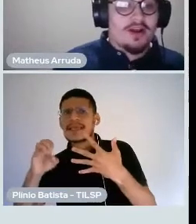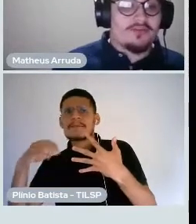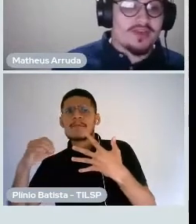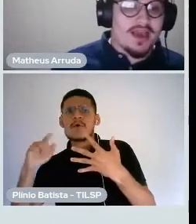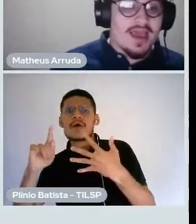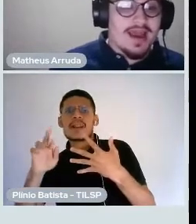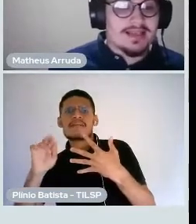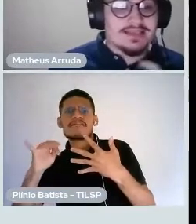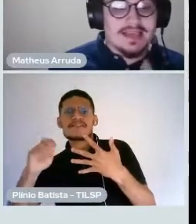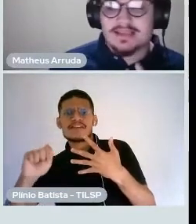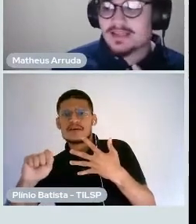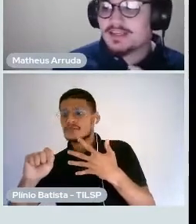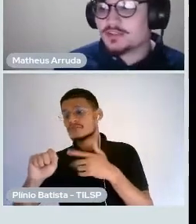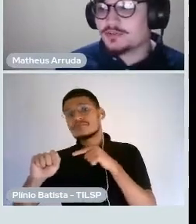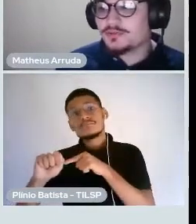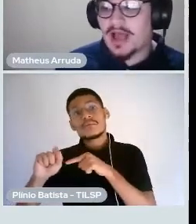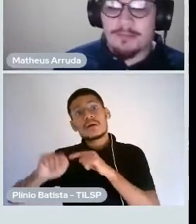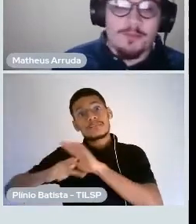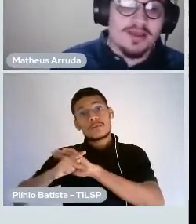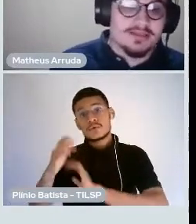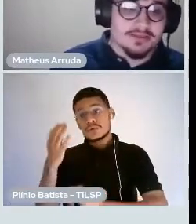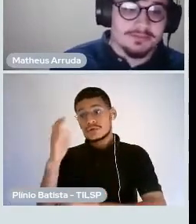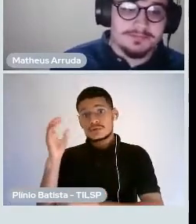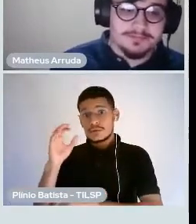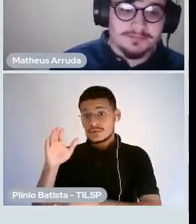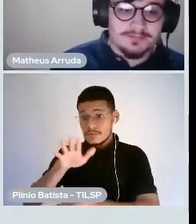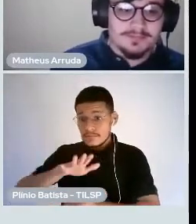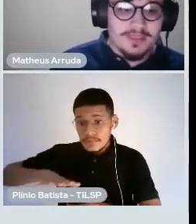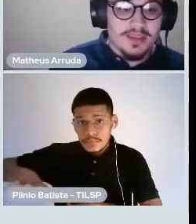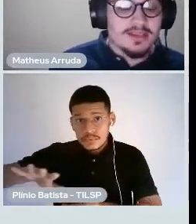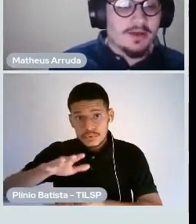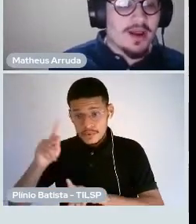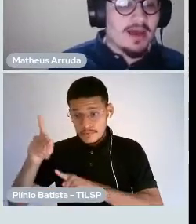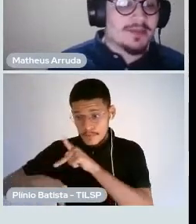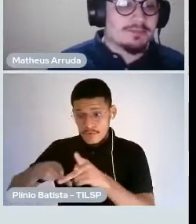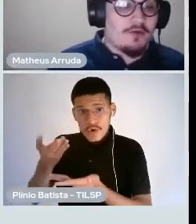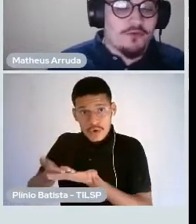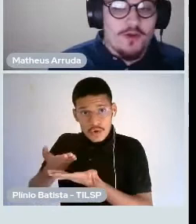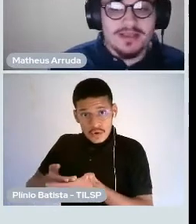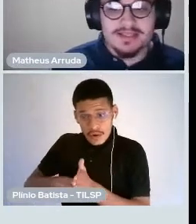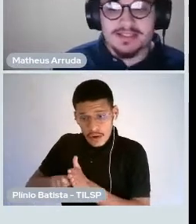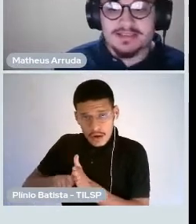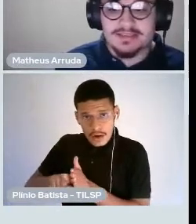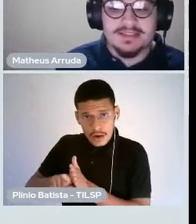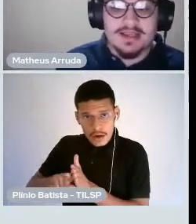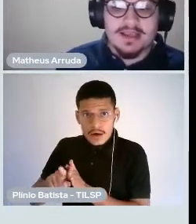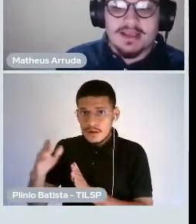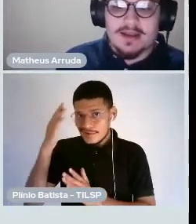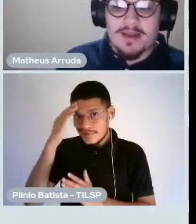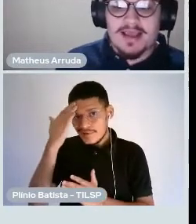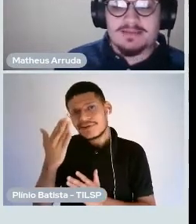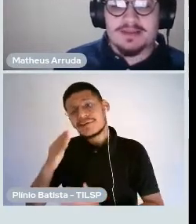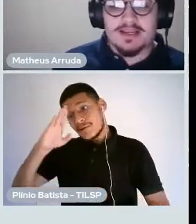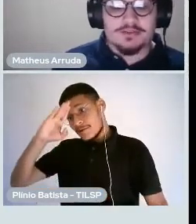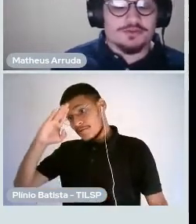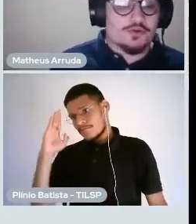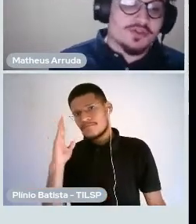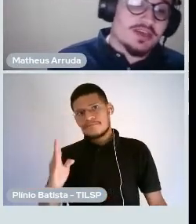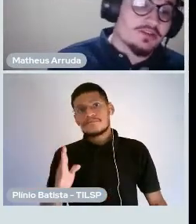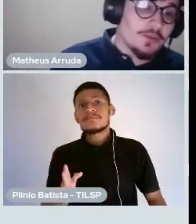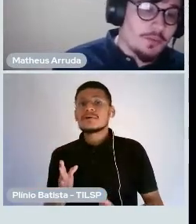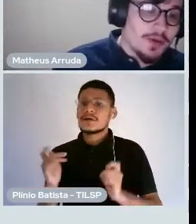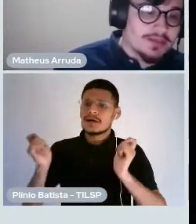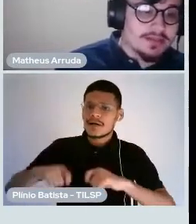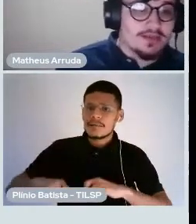A demografia ela é a ciência que estuda a população. Então, ela é a principal forma da gente trabalhar em cima da questão